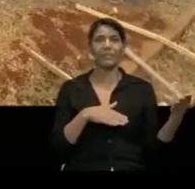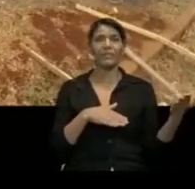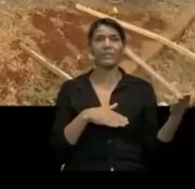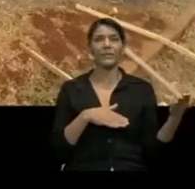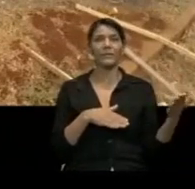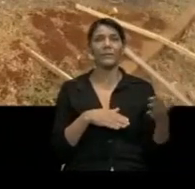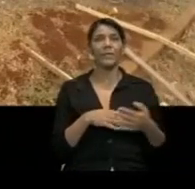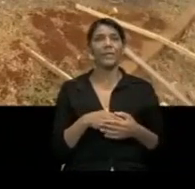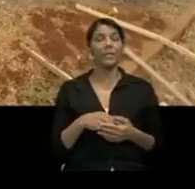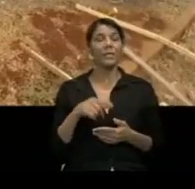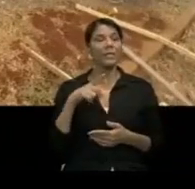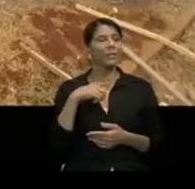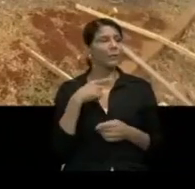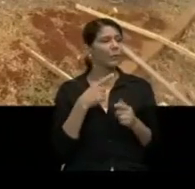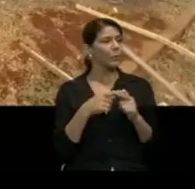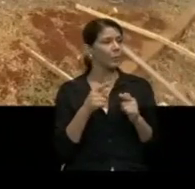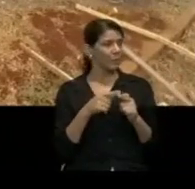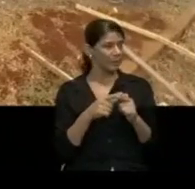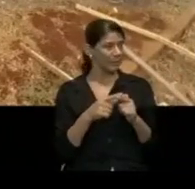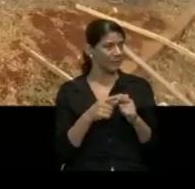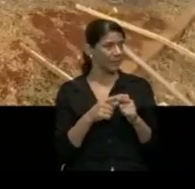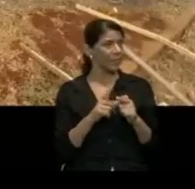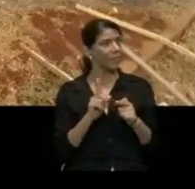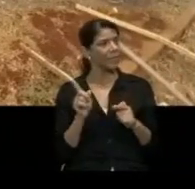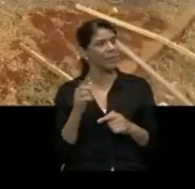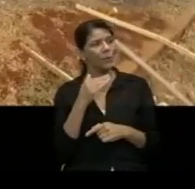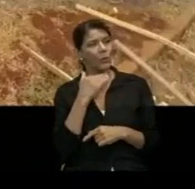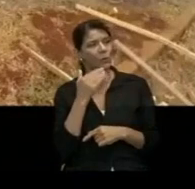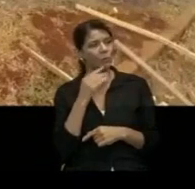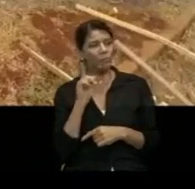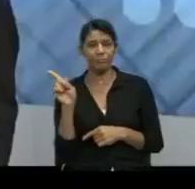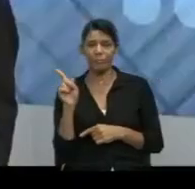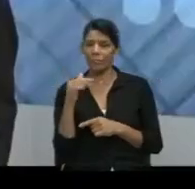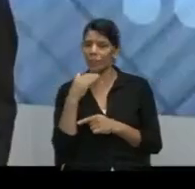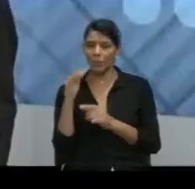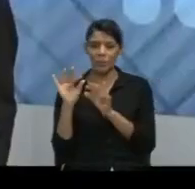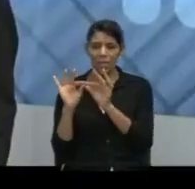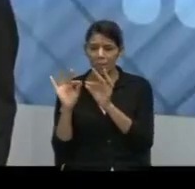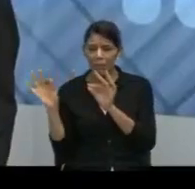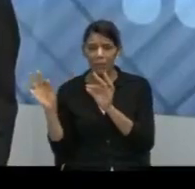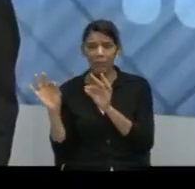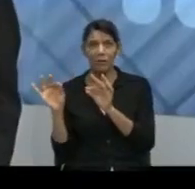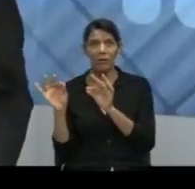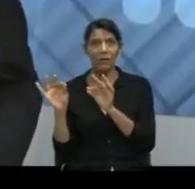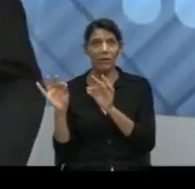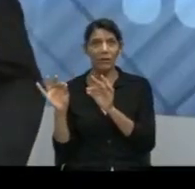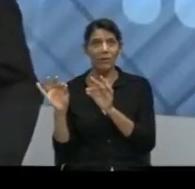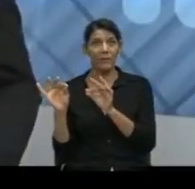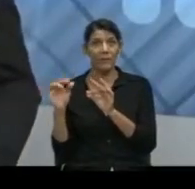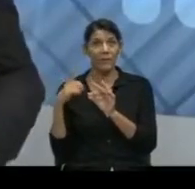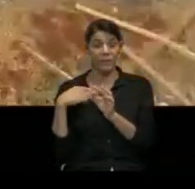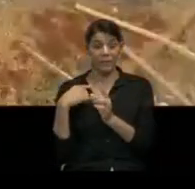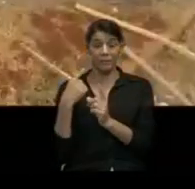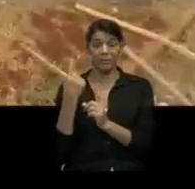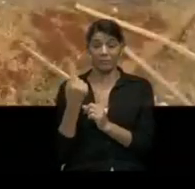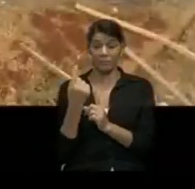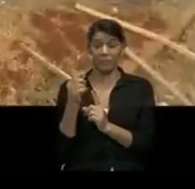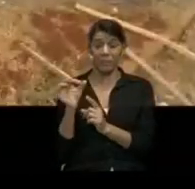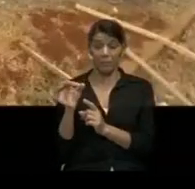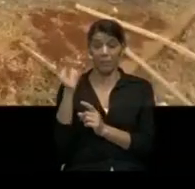deitado ali na grama, a gente teve um problema, que o nível não batia de jeito nenhum. Então, repara que tem o piquete,